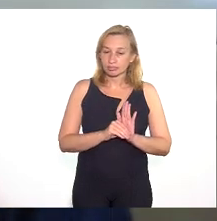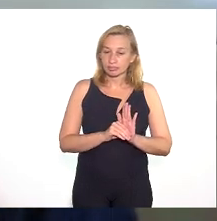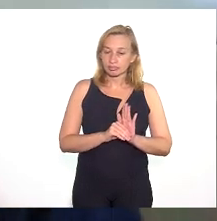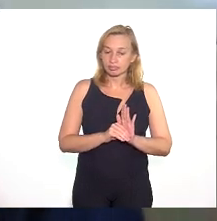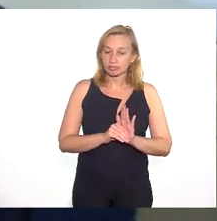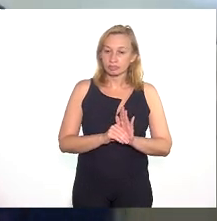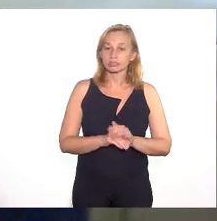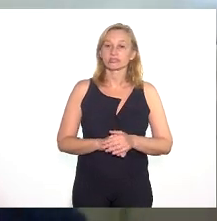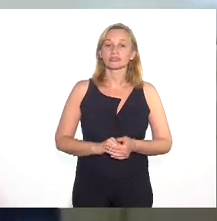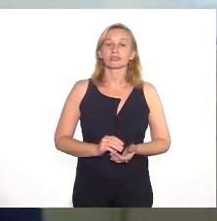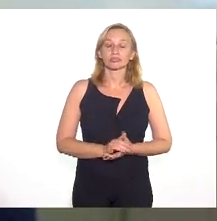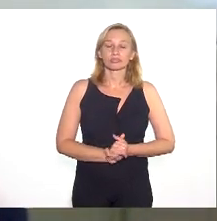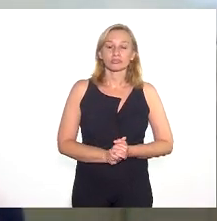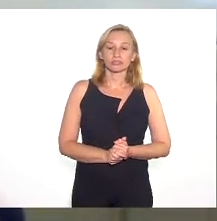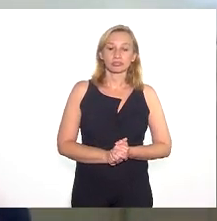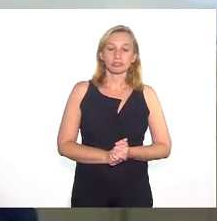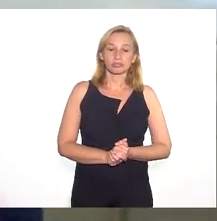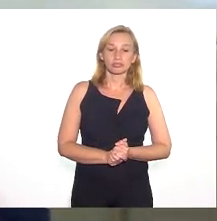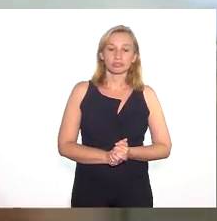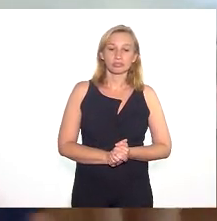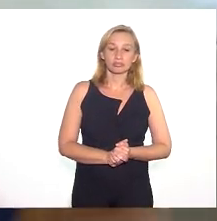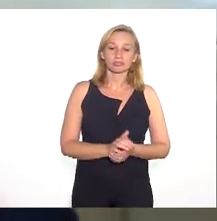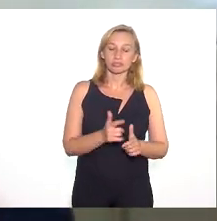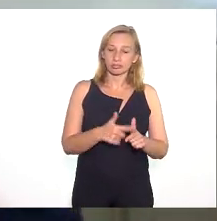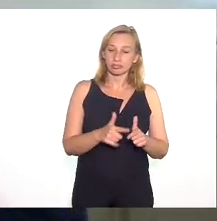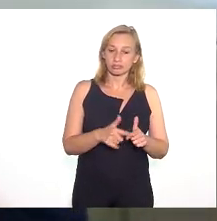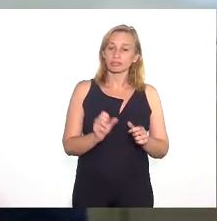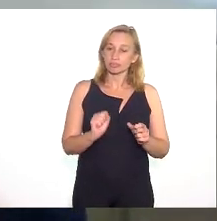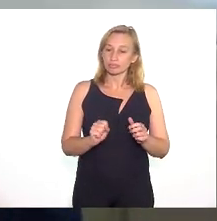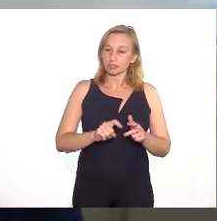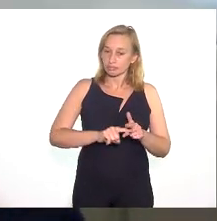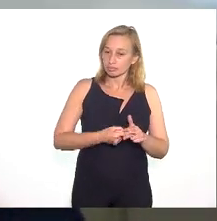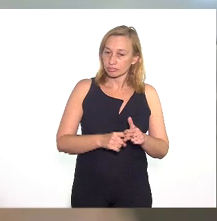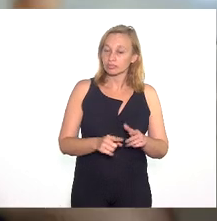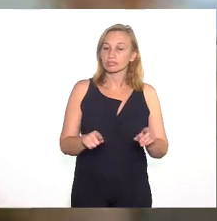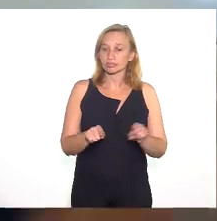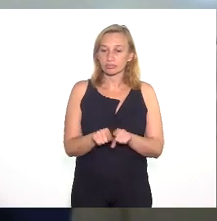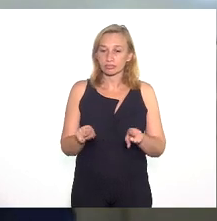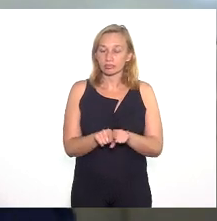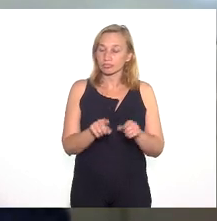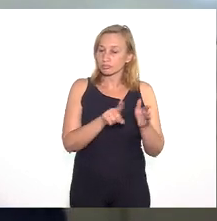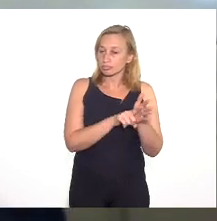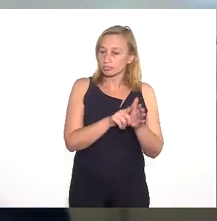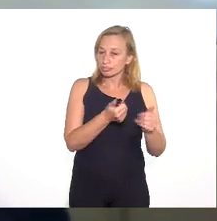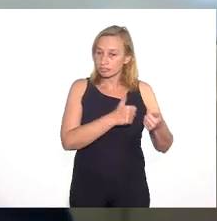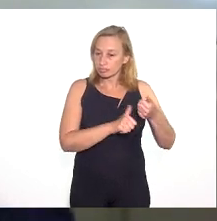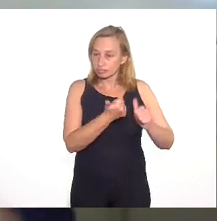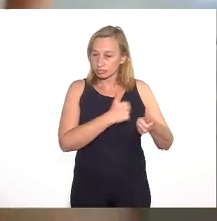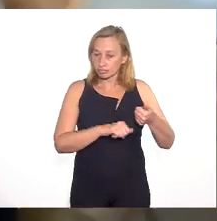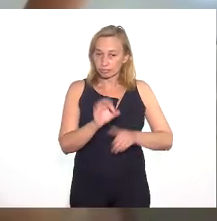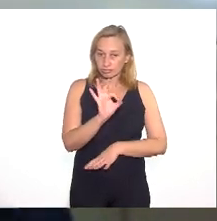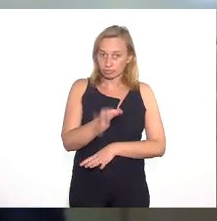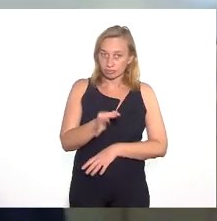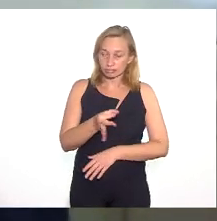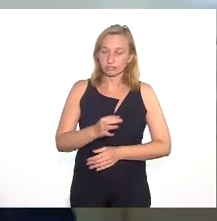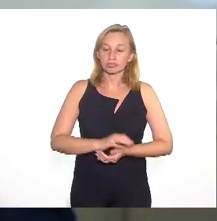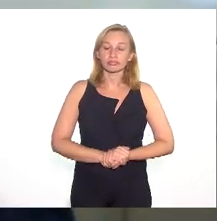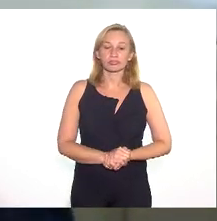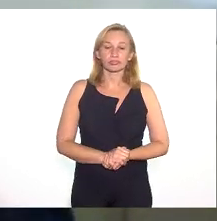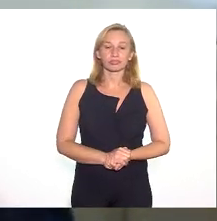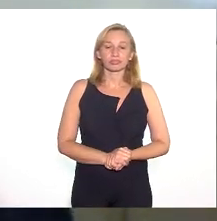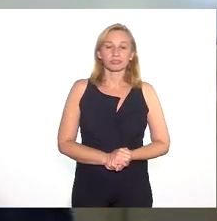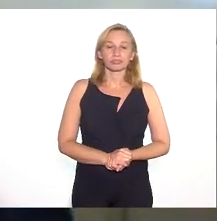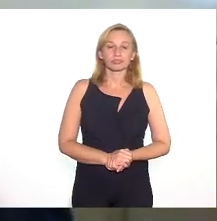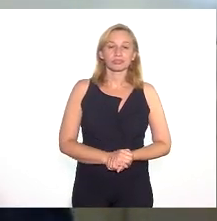de problemas incontornáveis, de também ter a avaliação devida, enfim.